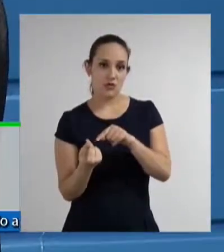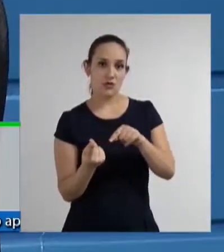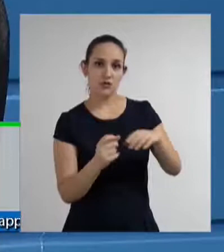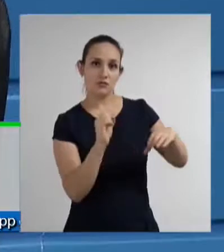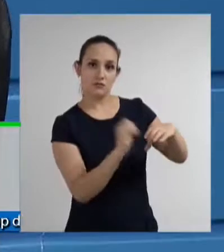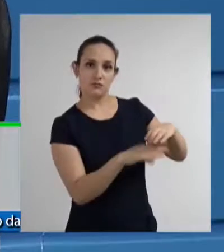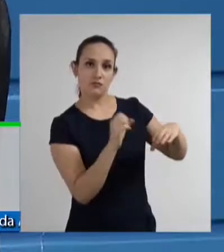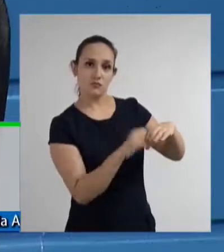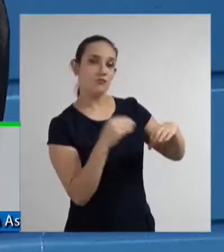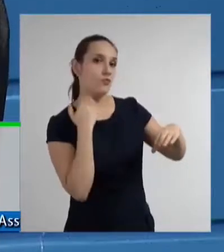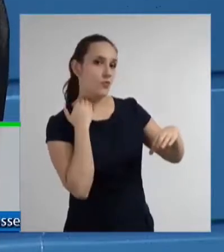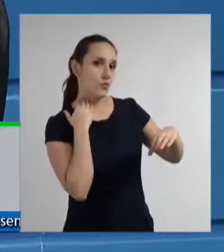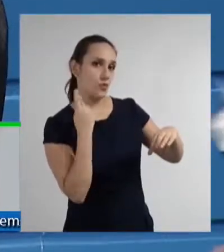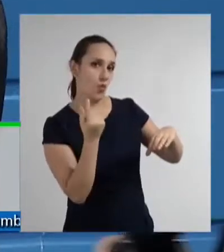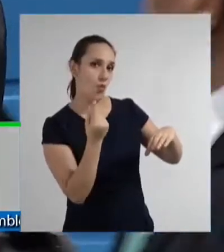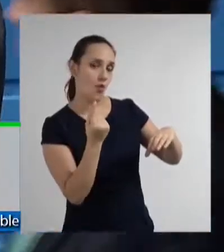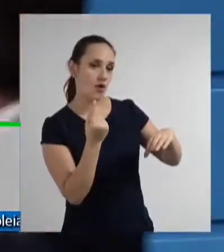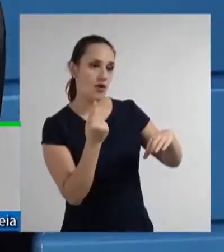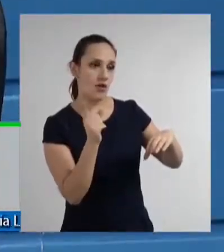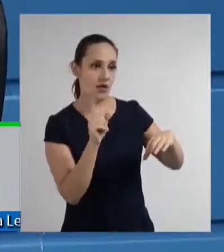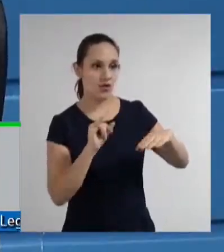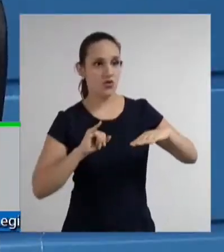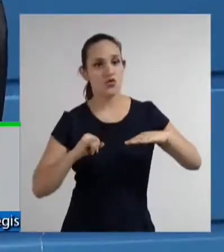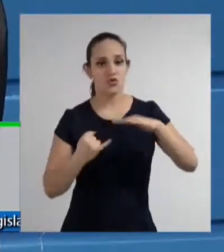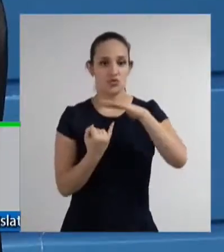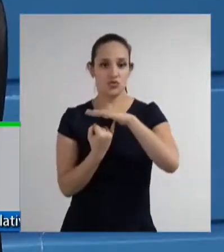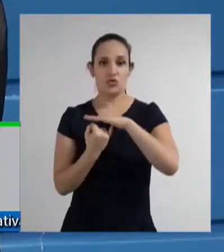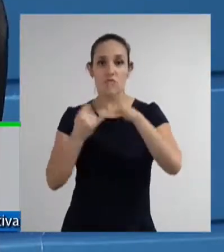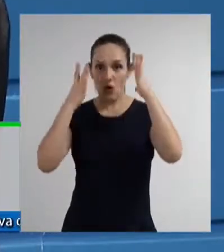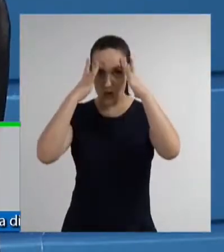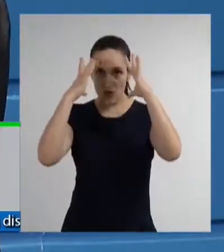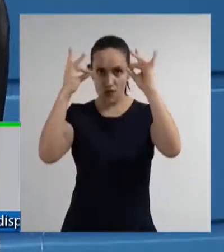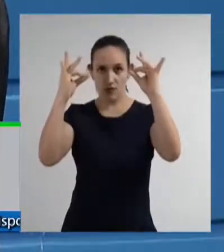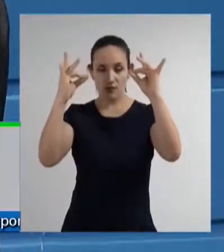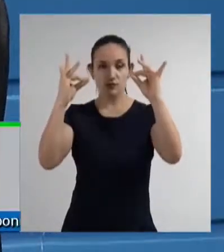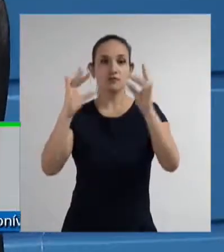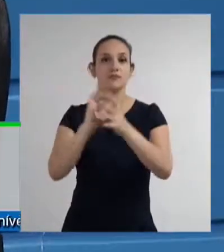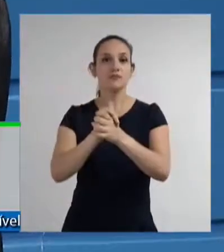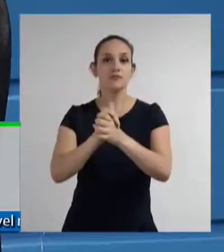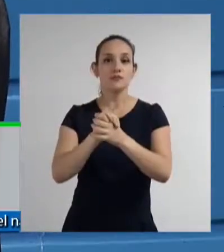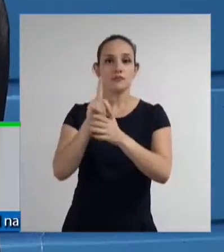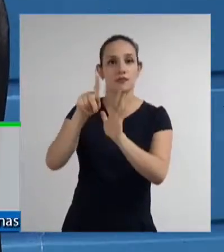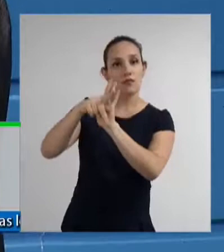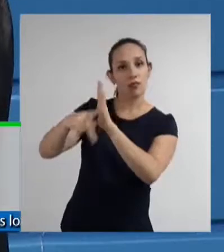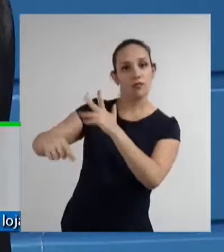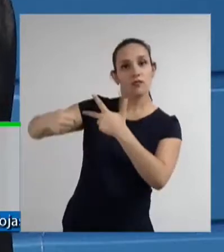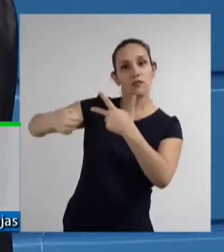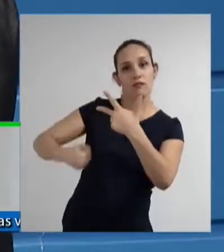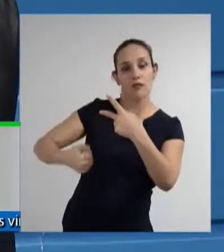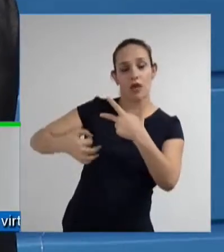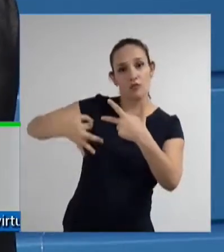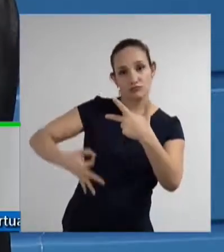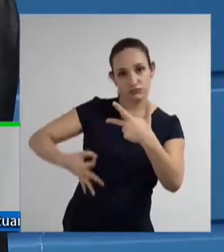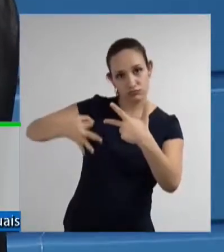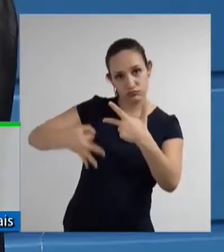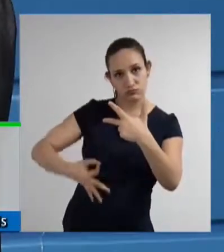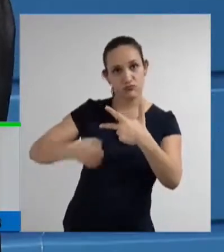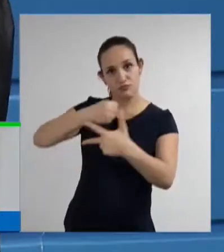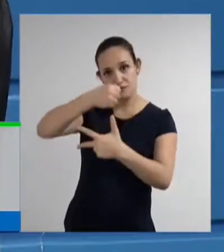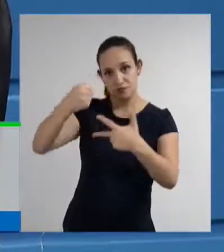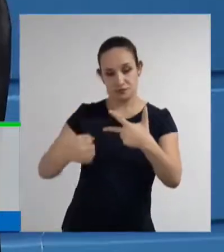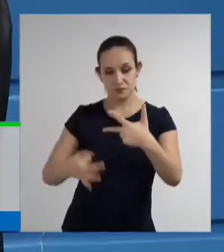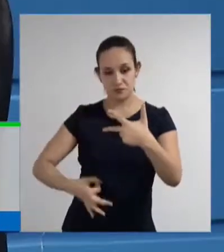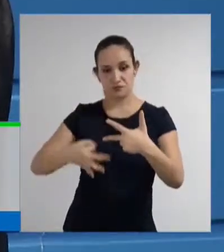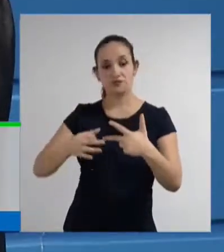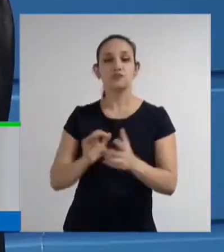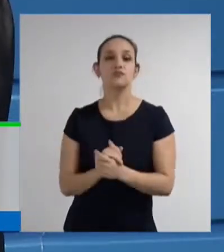de reserva em instituição financeira oficial contratada pelo Poder Judiciário, a fim de